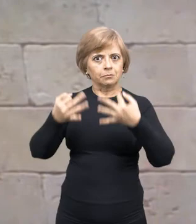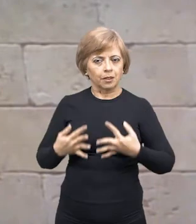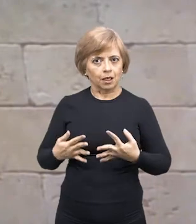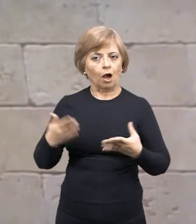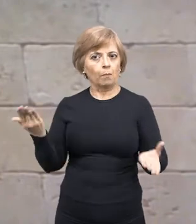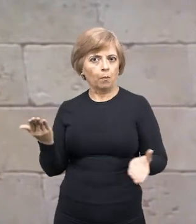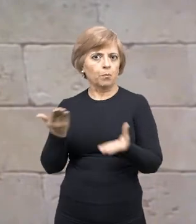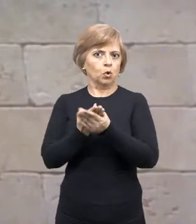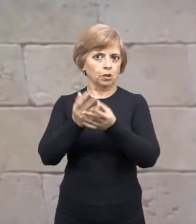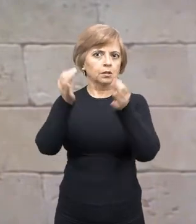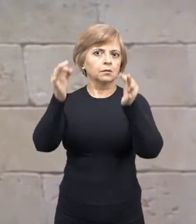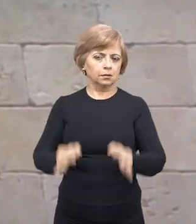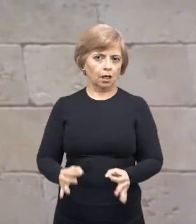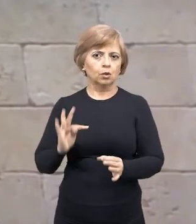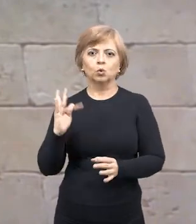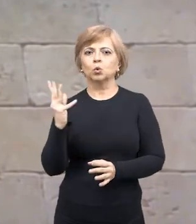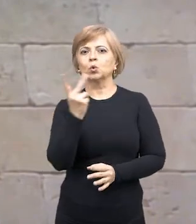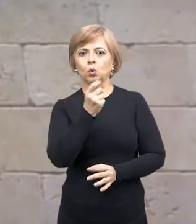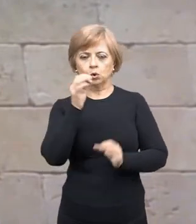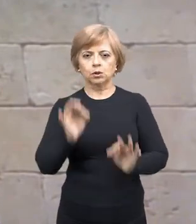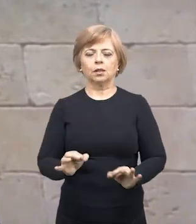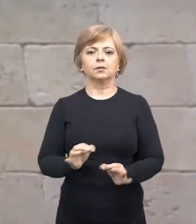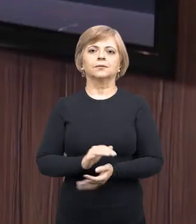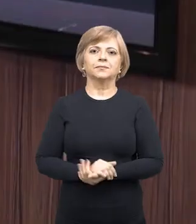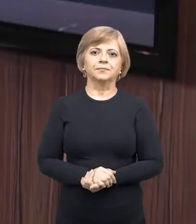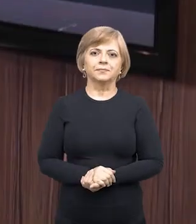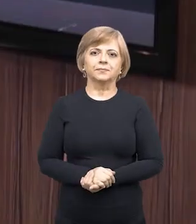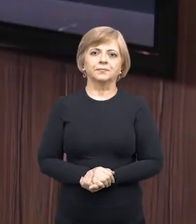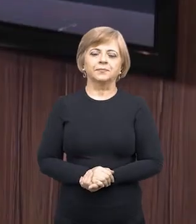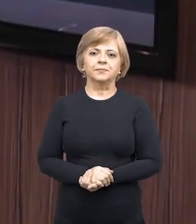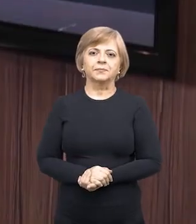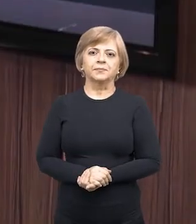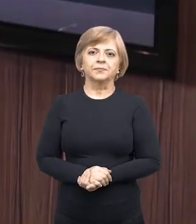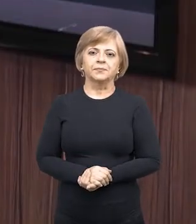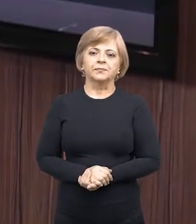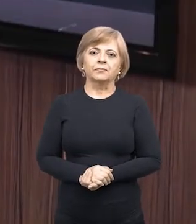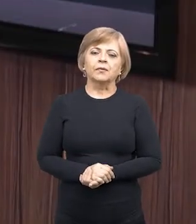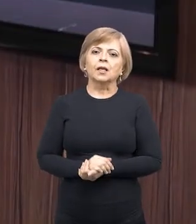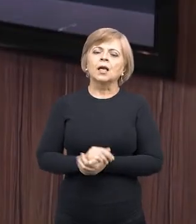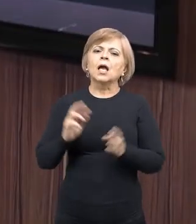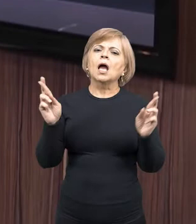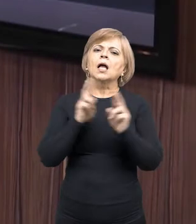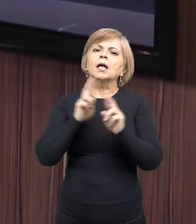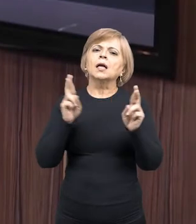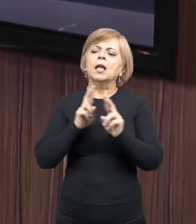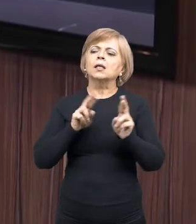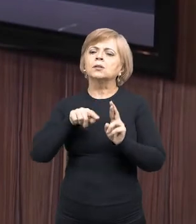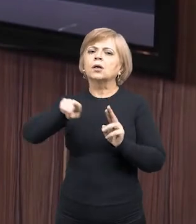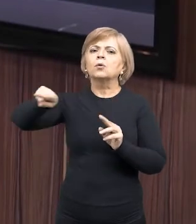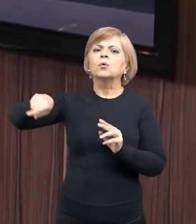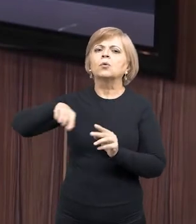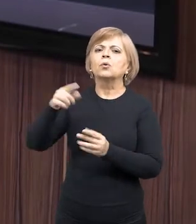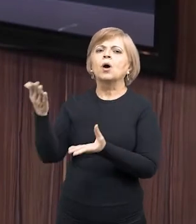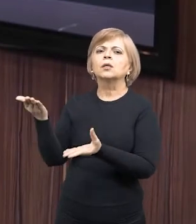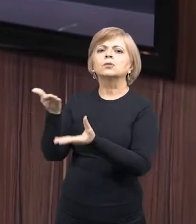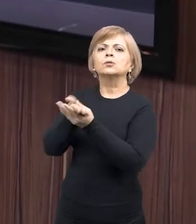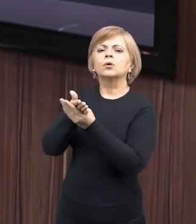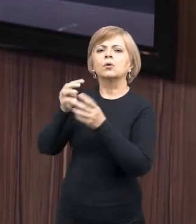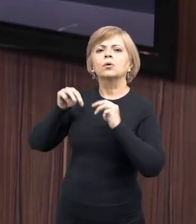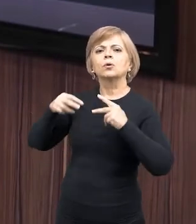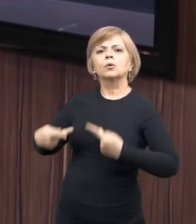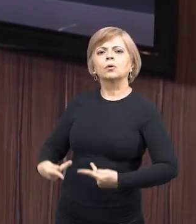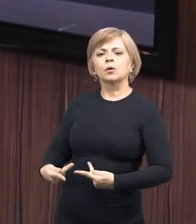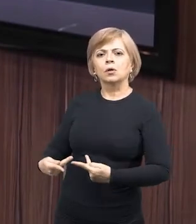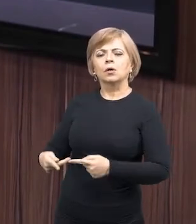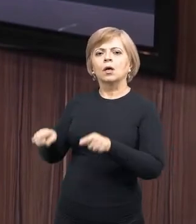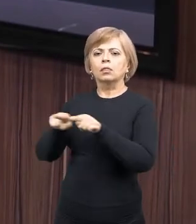medidas necessárias com todas as cautelas necessárias. Com relação àquelas ações do Ministério Público